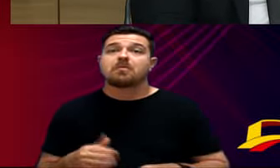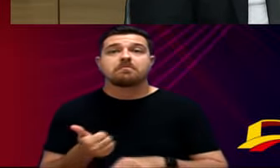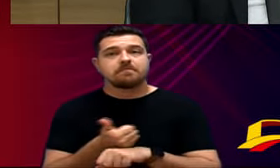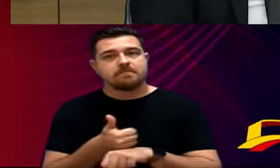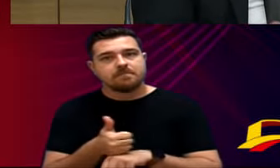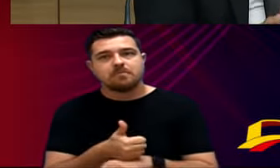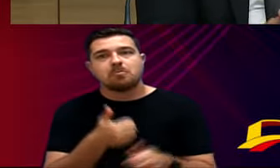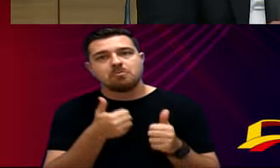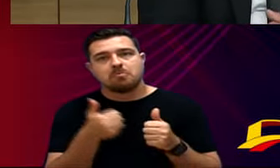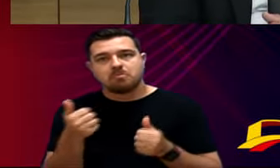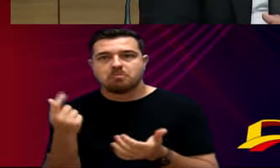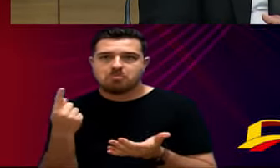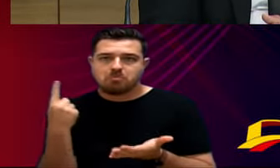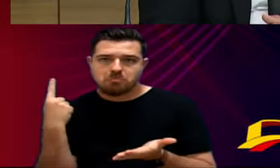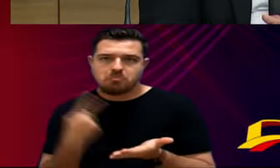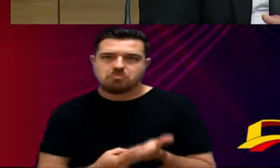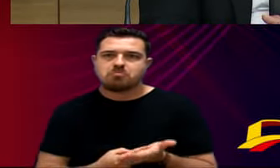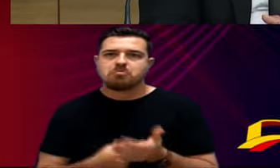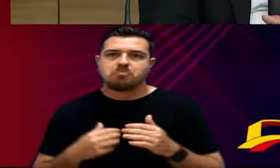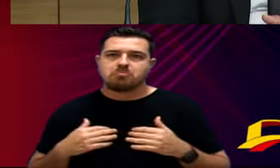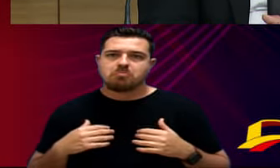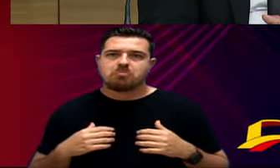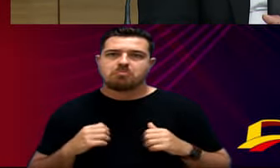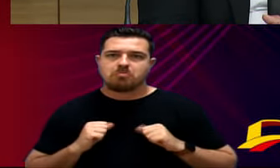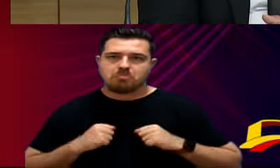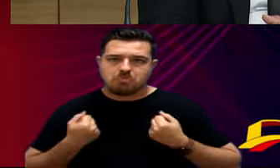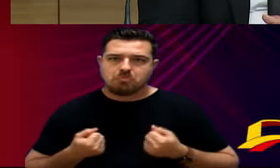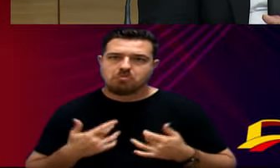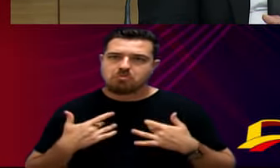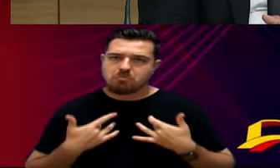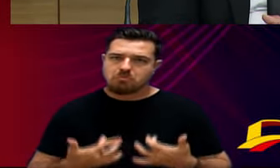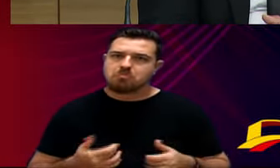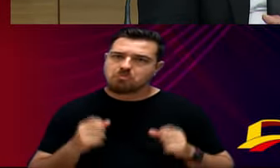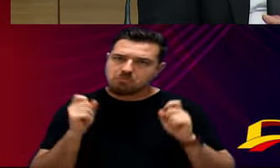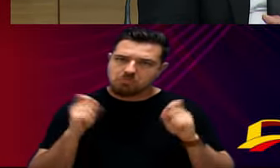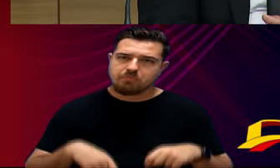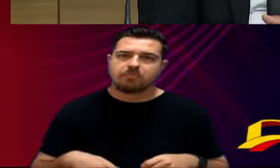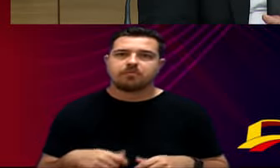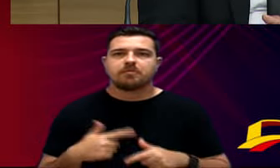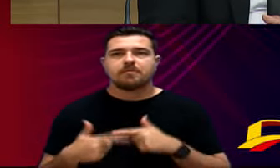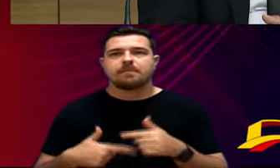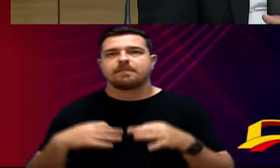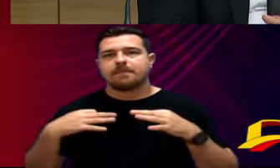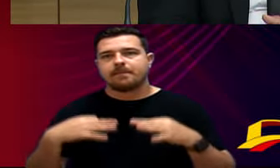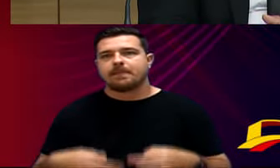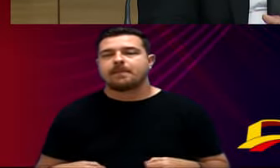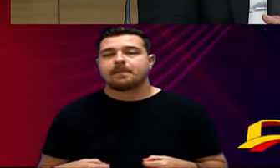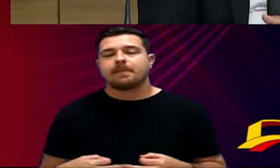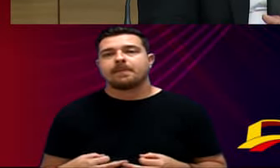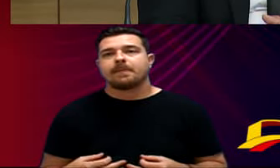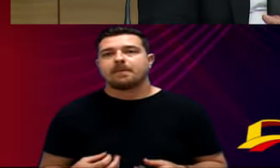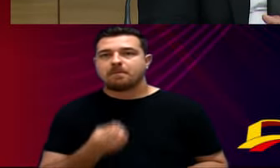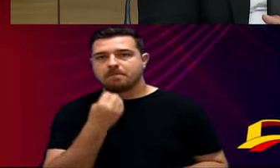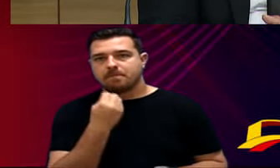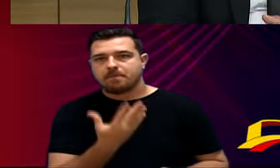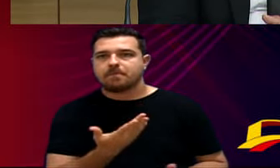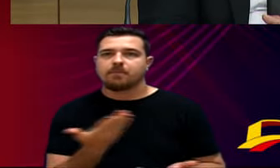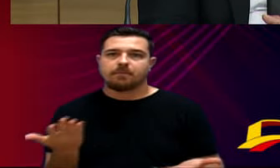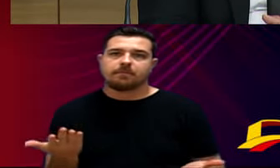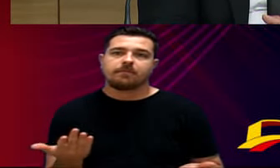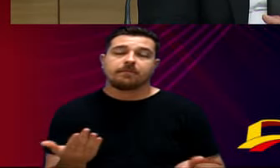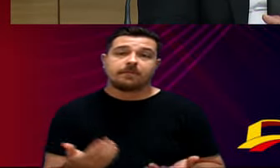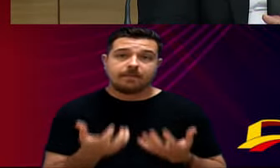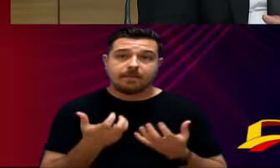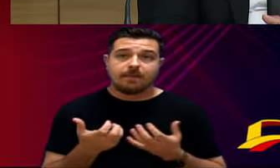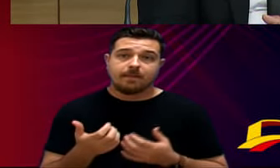profissionais comprometidos tem um compromisso com a verdade com a justiça ali dentro né em fazer seu trabalho da melhor forma